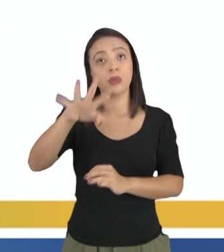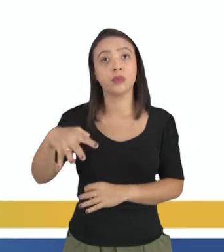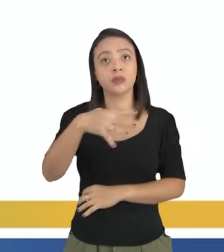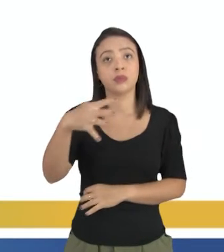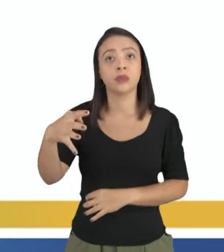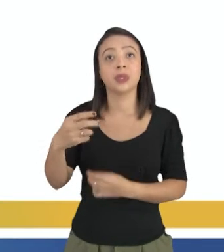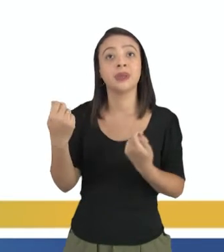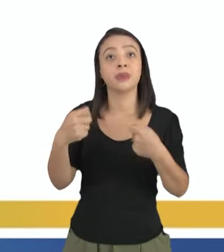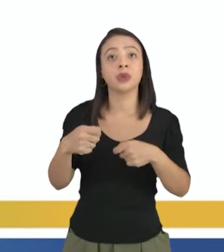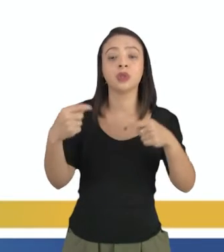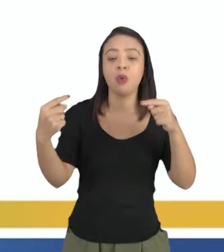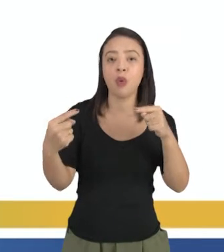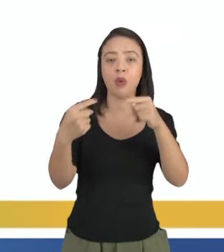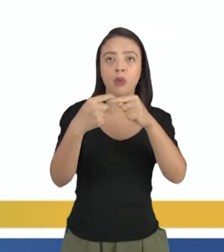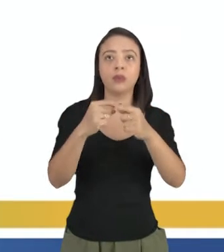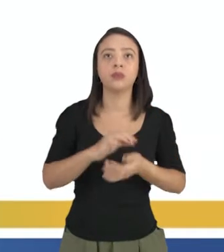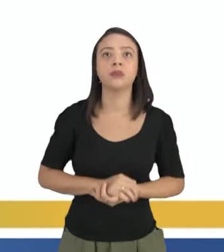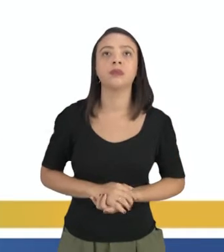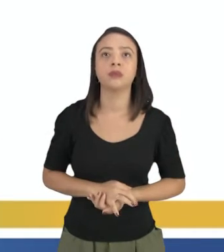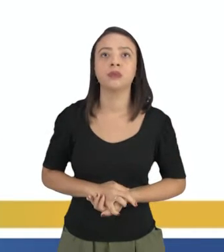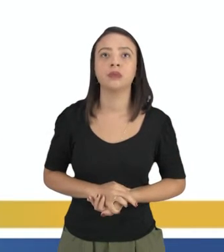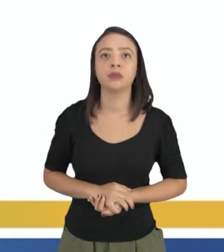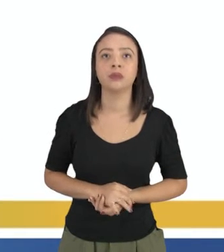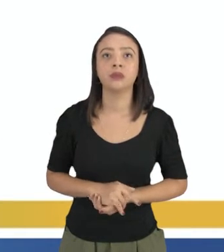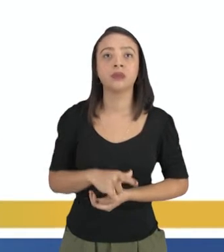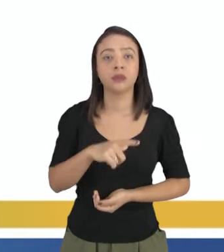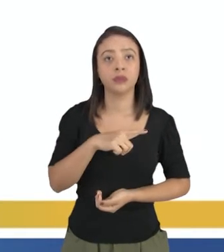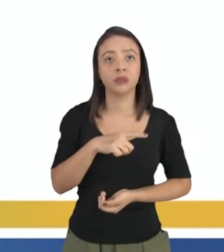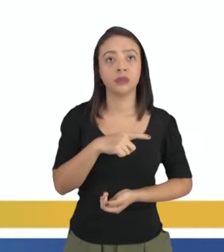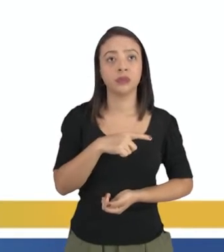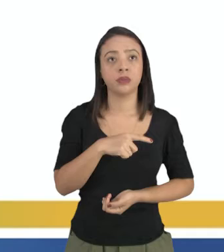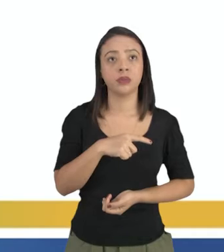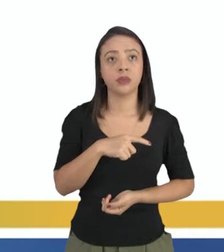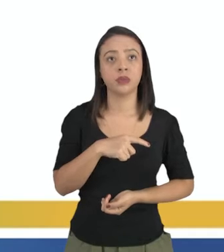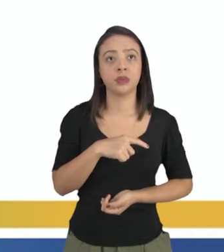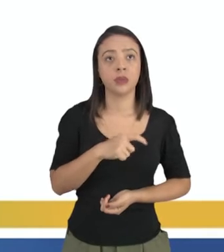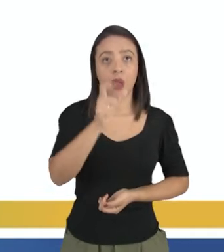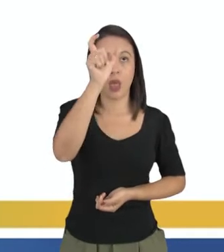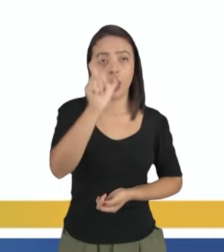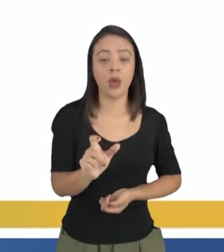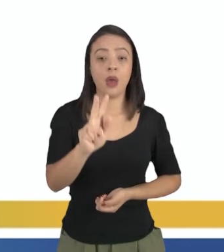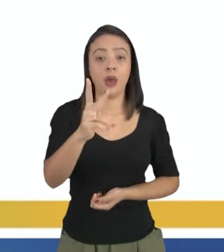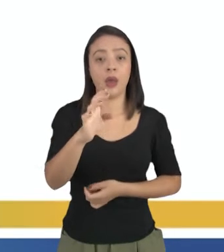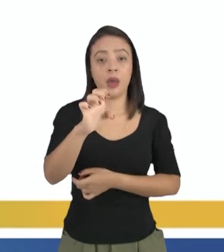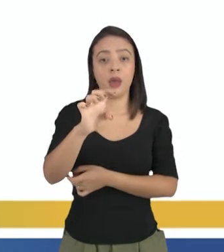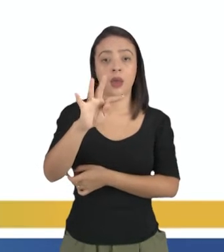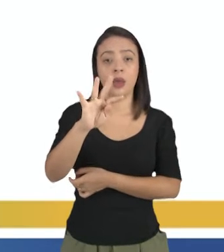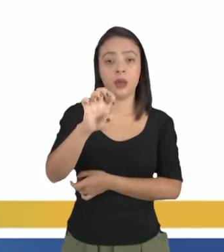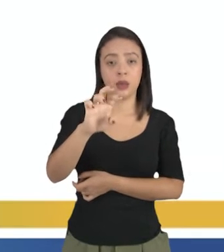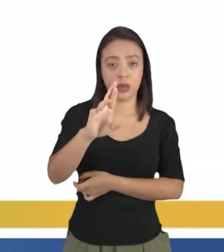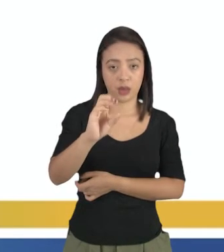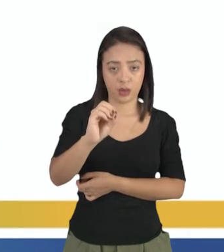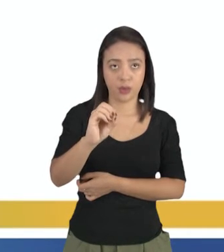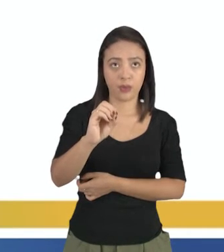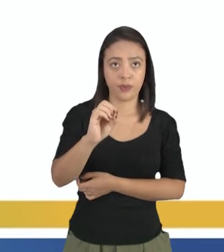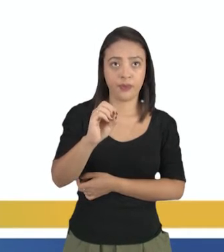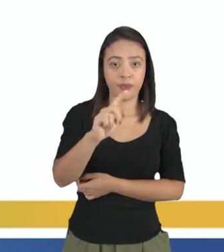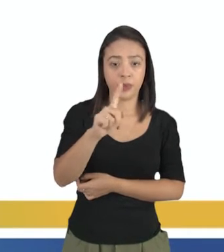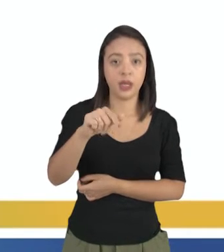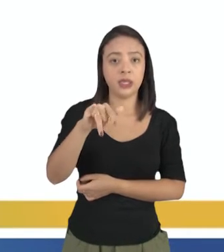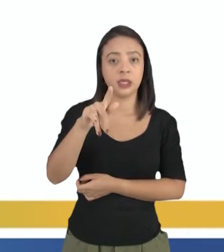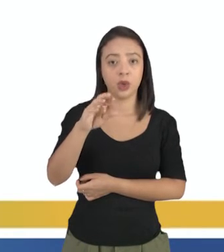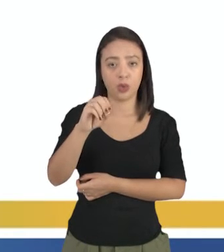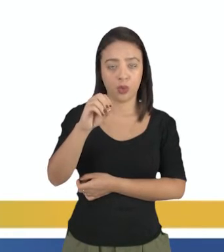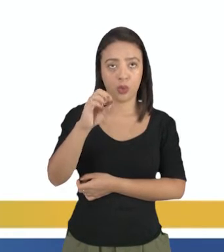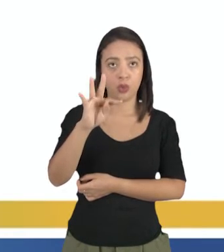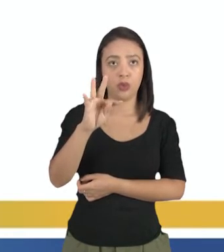possa fazer esse cruzamento. Então, vamos lá. Olha lá, eu tenho um indivíduo heterozigoto, então ele é azão e azinho.